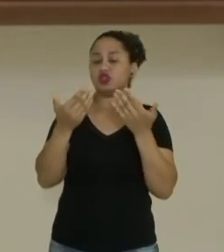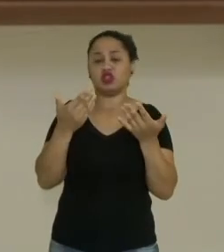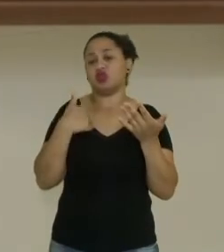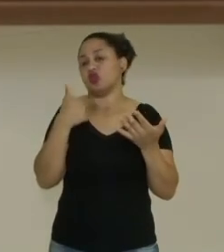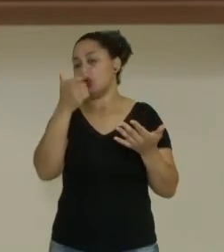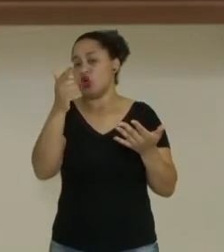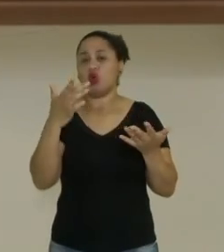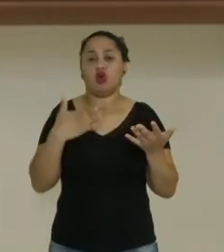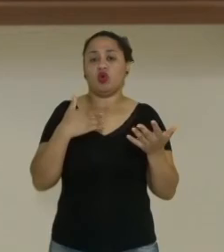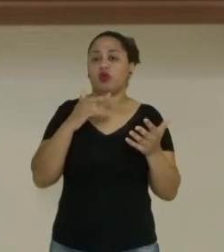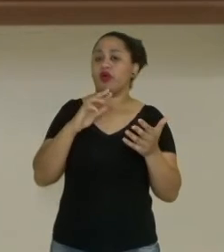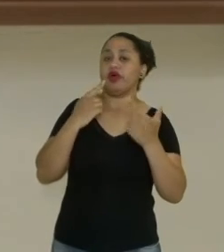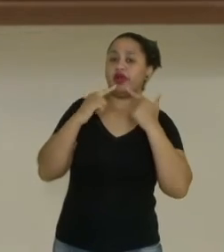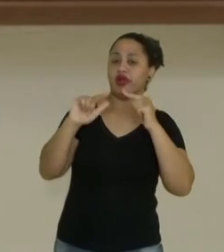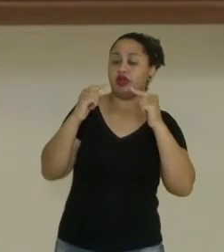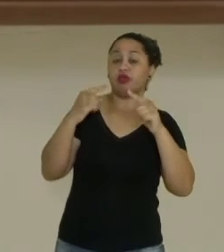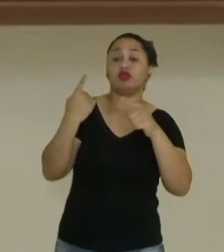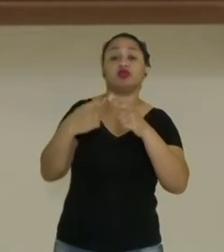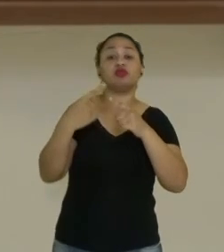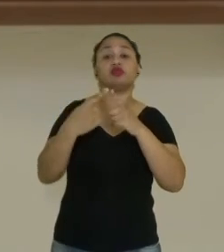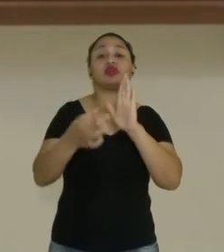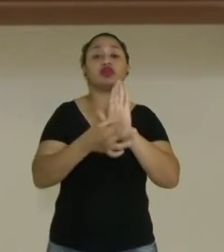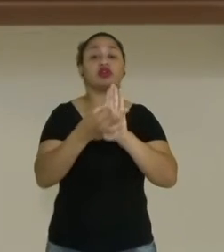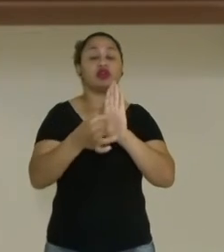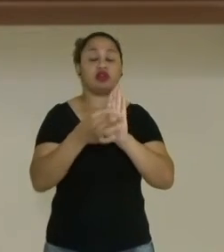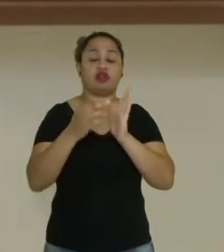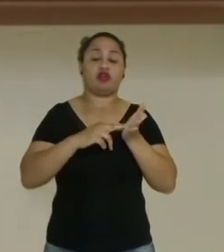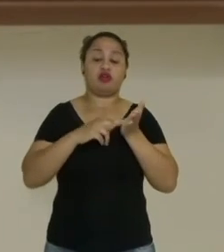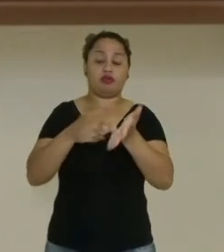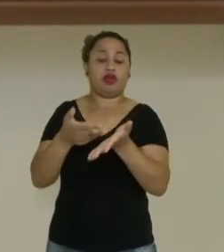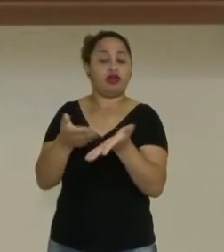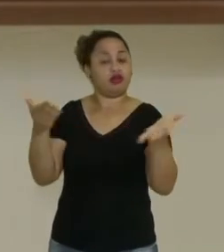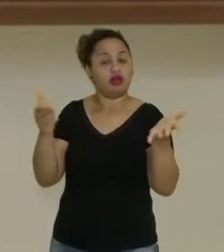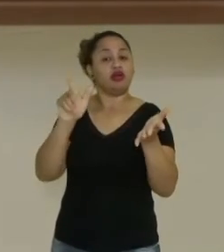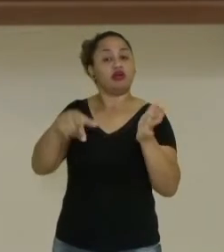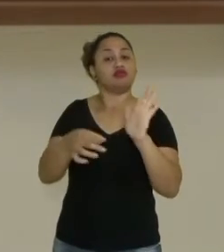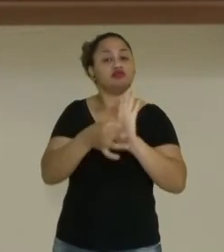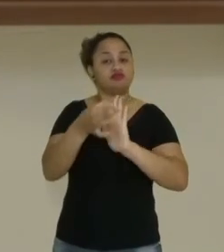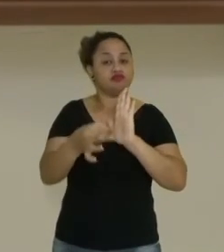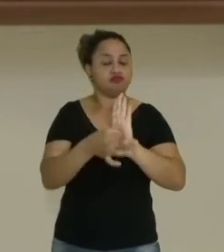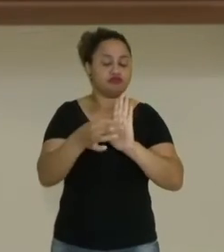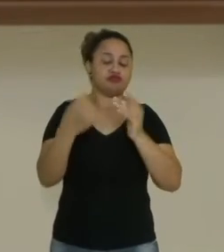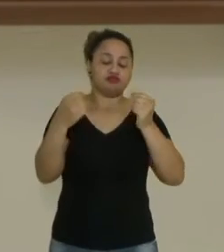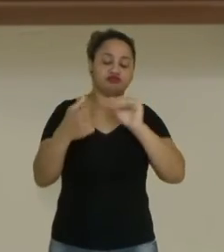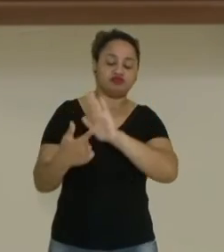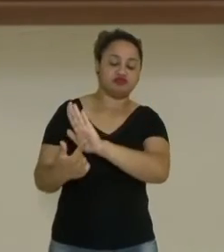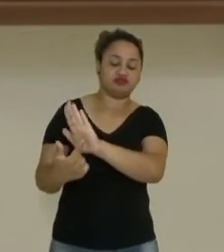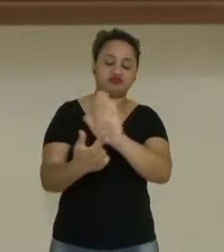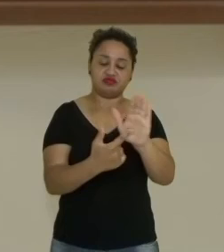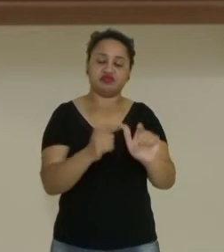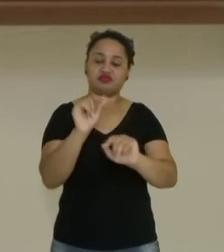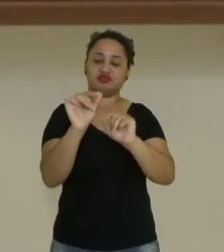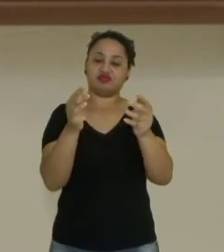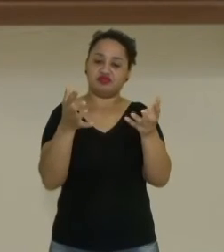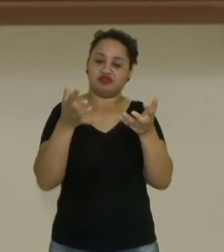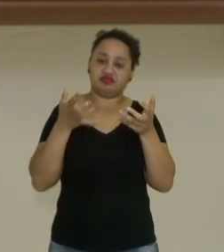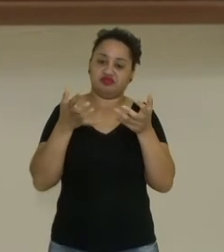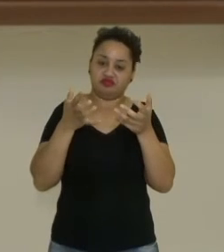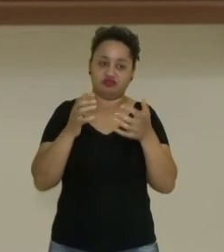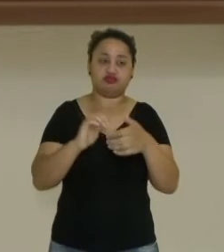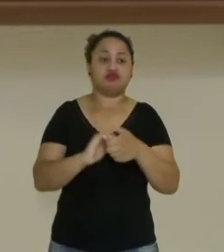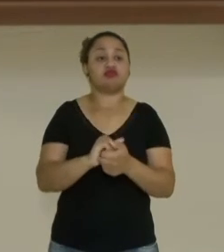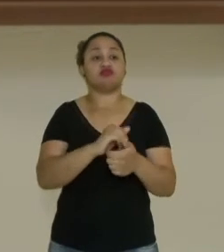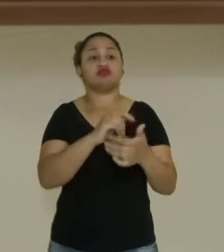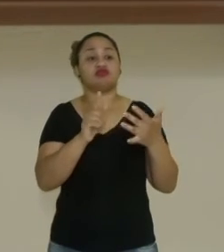vou argumentar? Porque é uma carta aberta, uma carta argumentativa. Eu tenho que expor aquilo que eu estou pedindo.